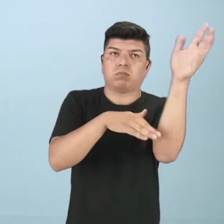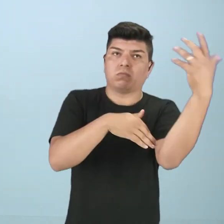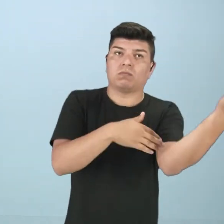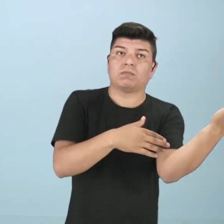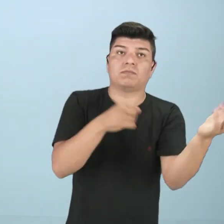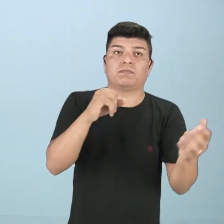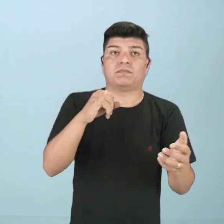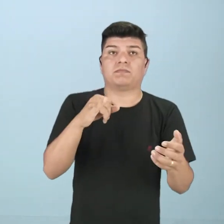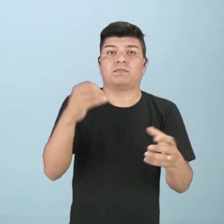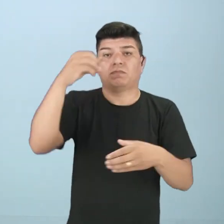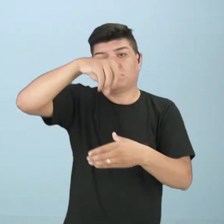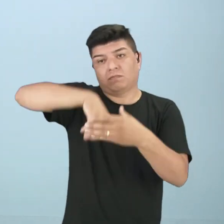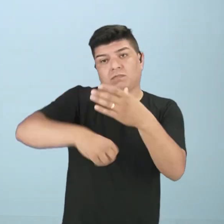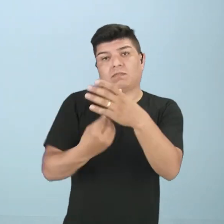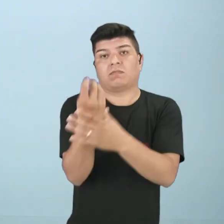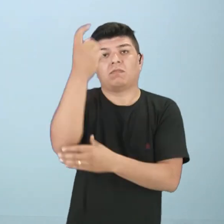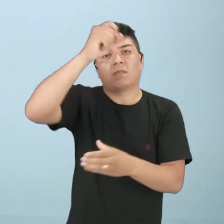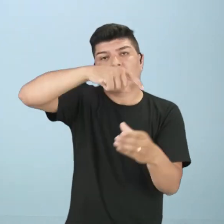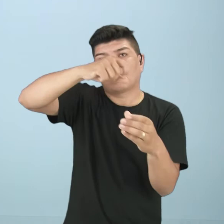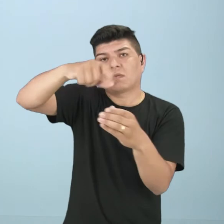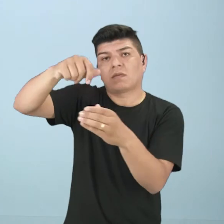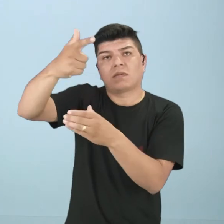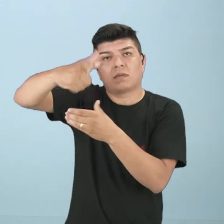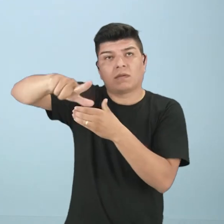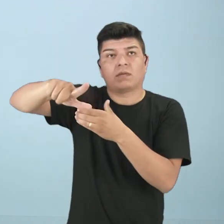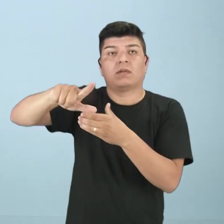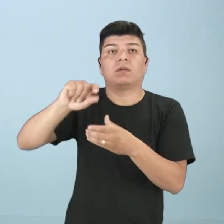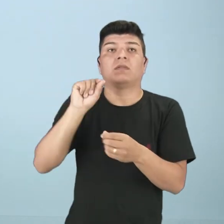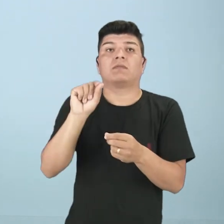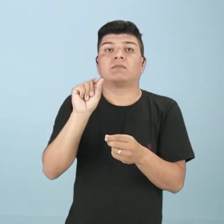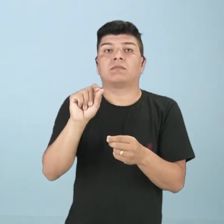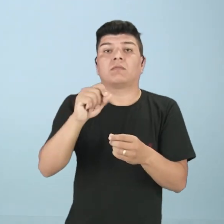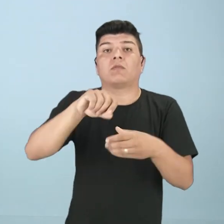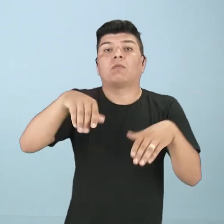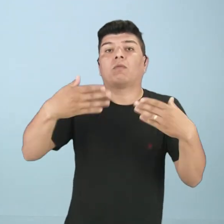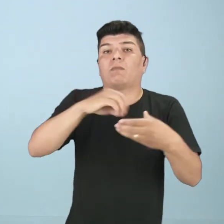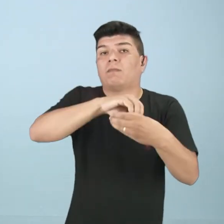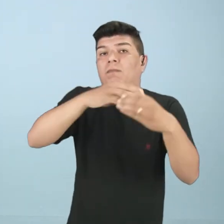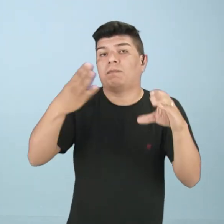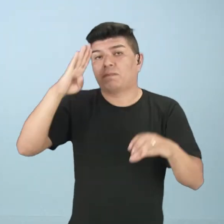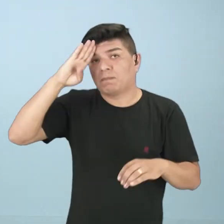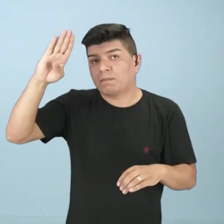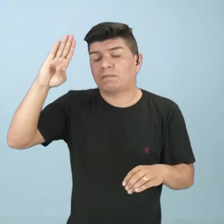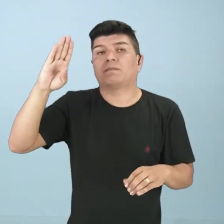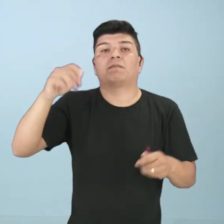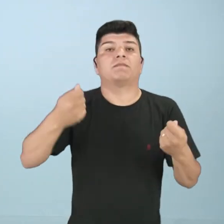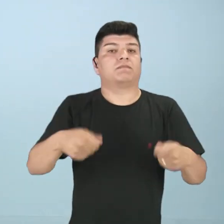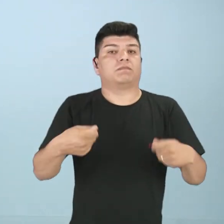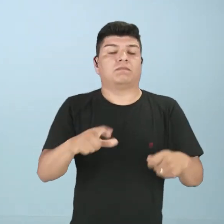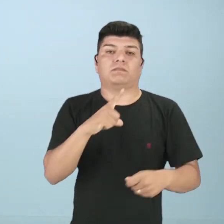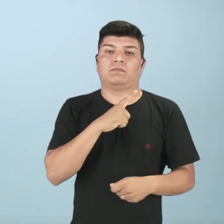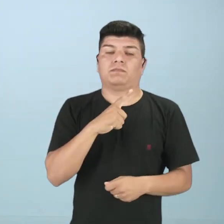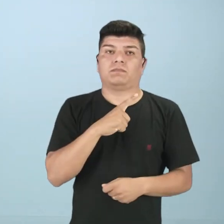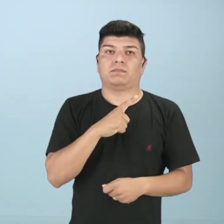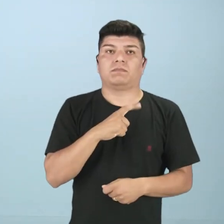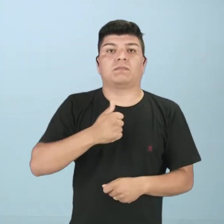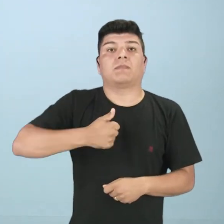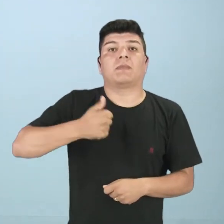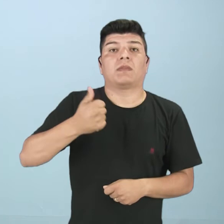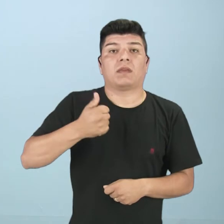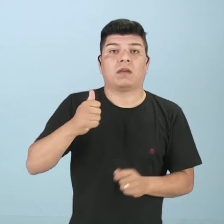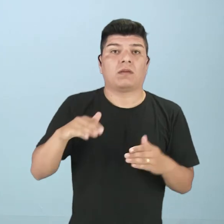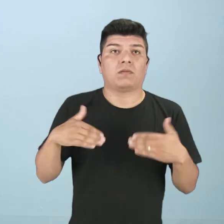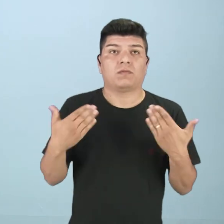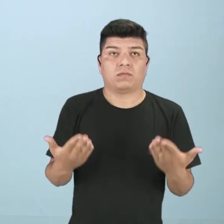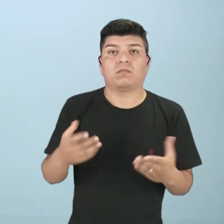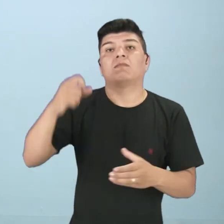fazer o processo de reflorestamento, o que é que essas espécies, quais as características principais que essas espécies precisam ter? Primeiramente,